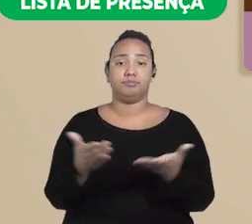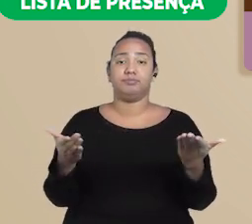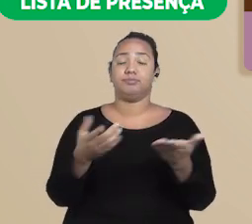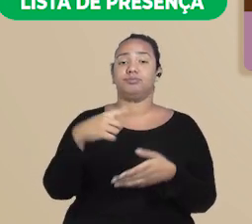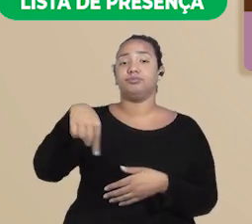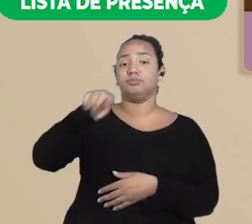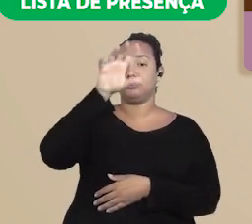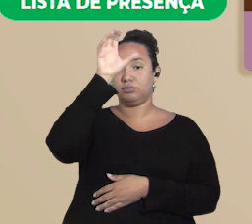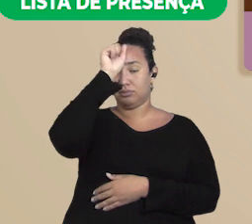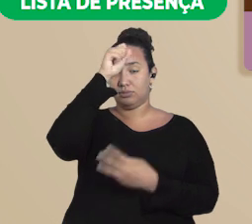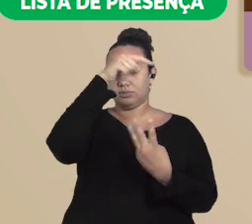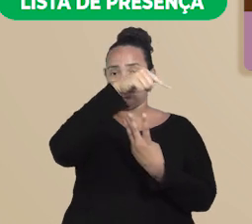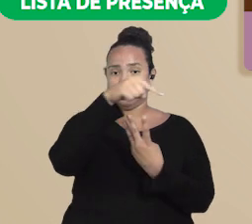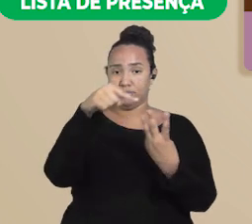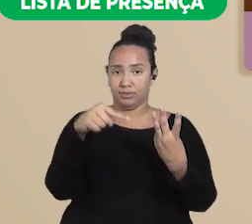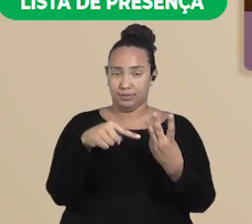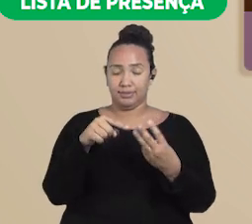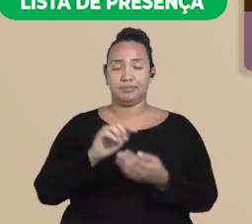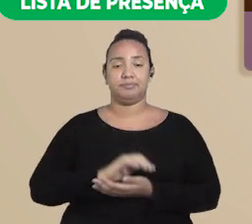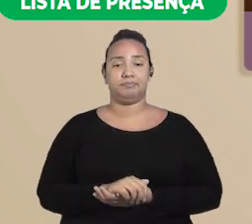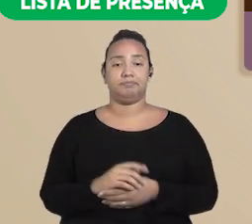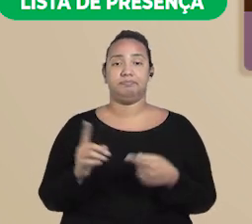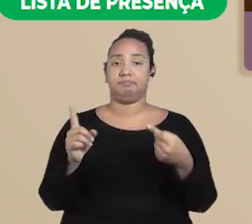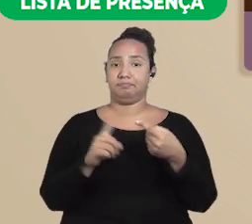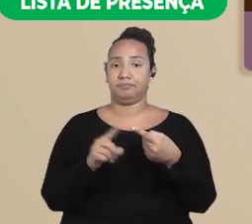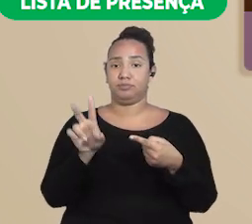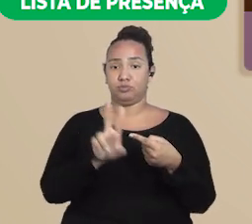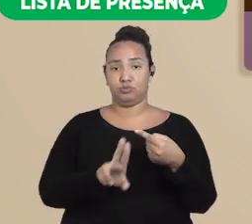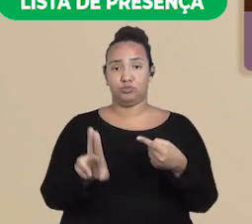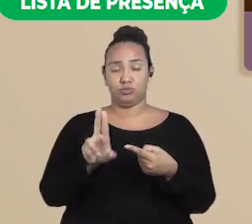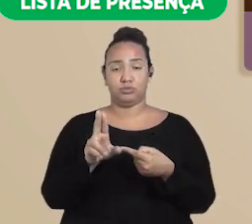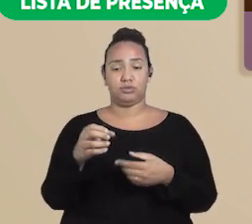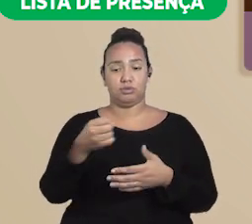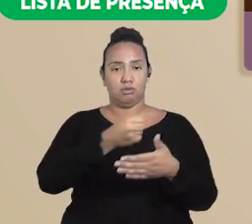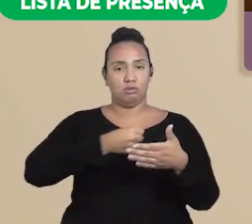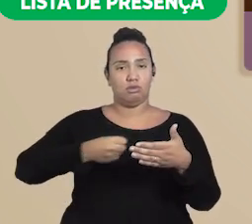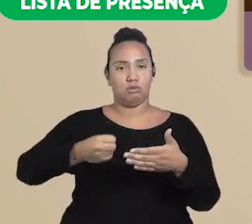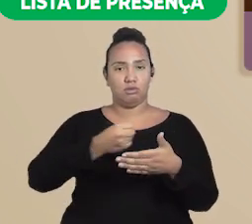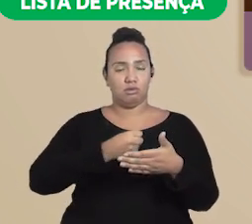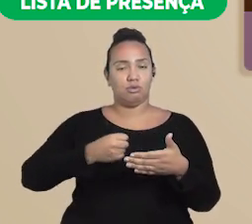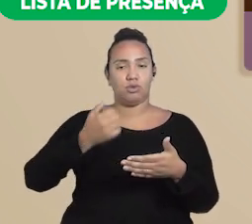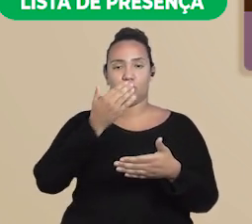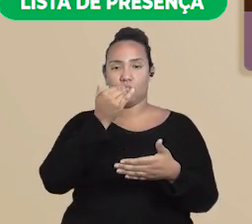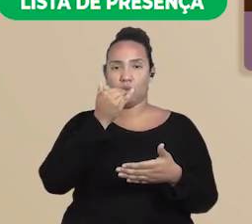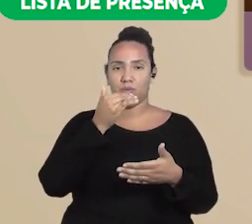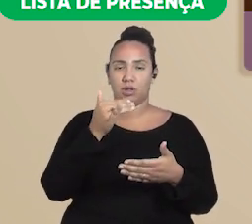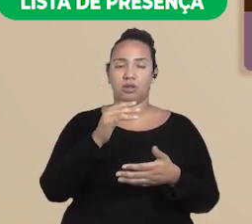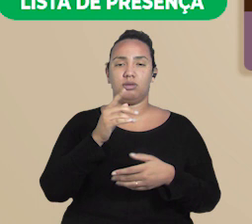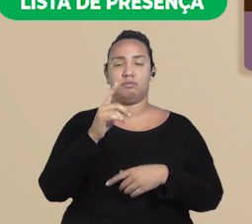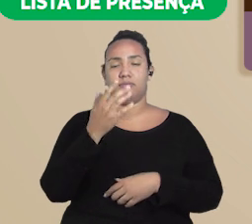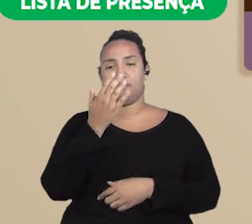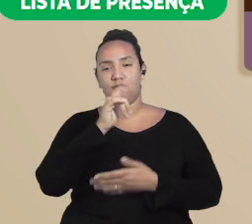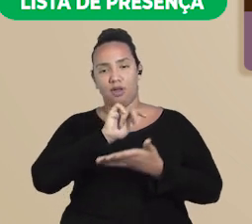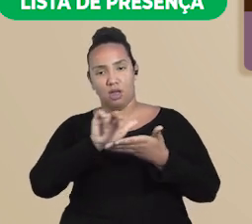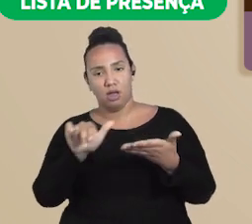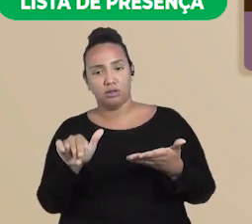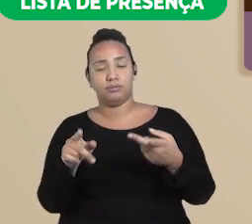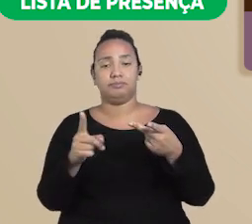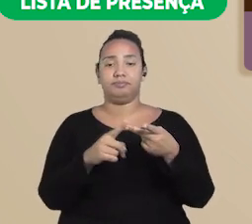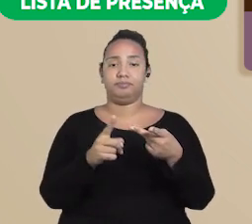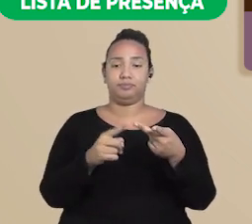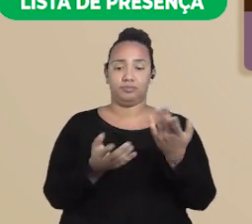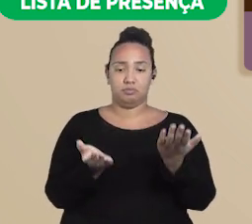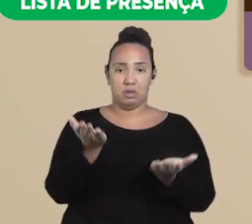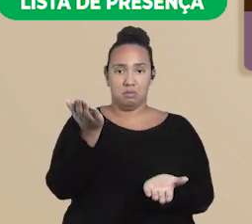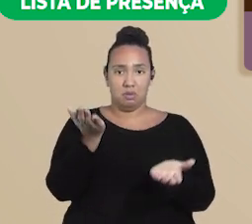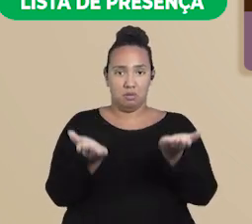hoje aprendemos sobre 3 delas. A balança utilizada na cozinha para medir a massa dos alimentos, a balança